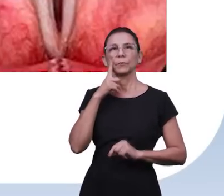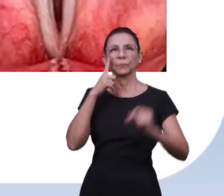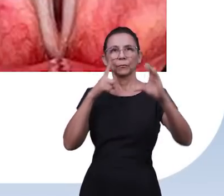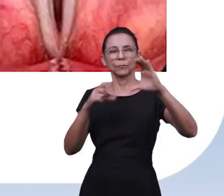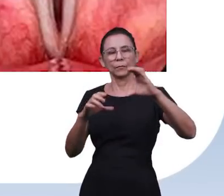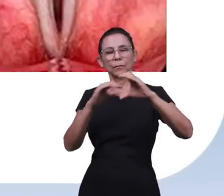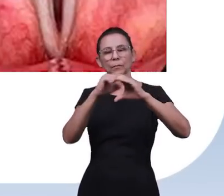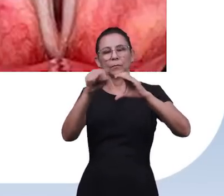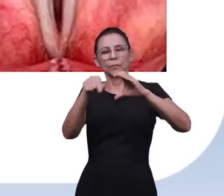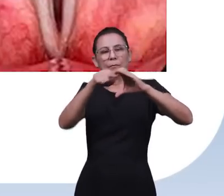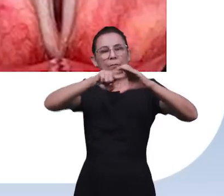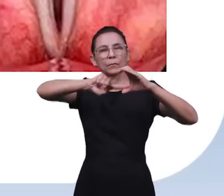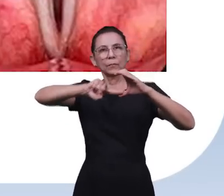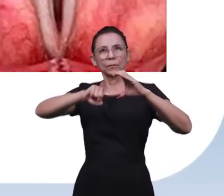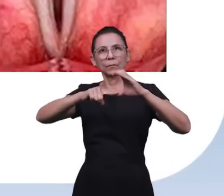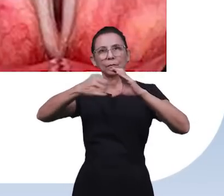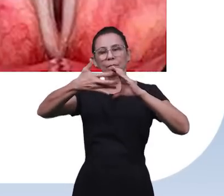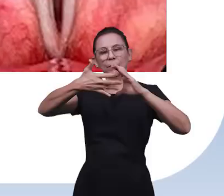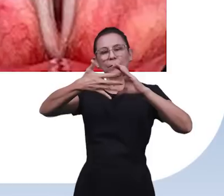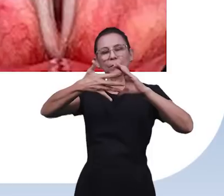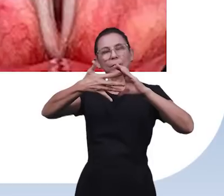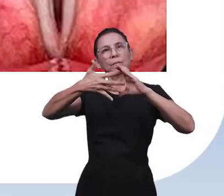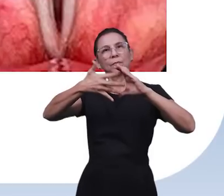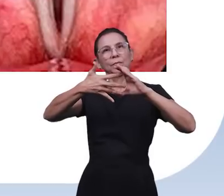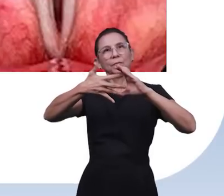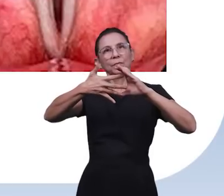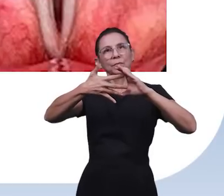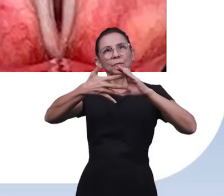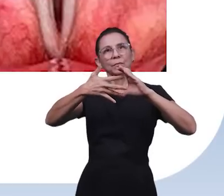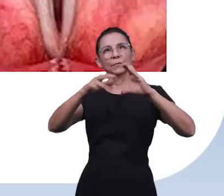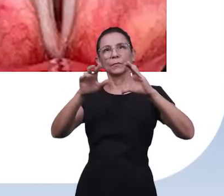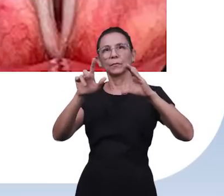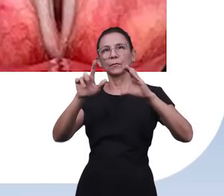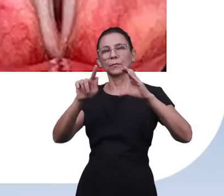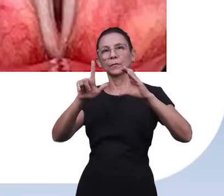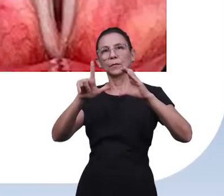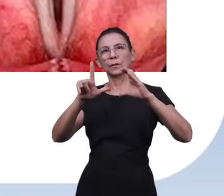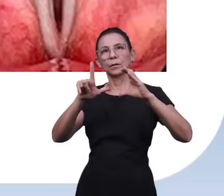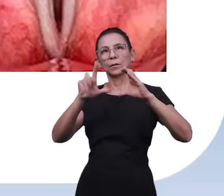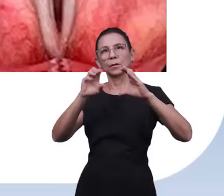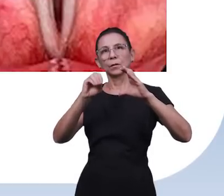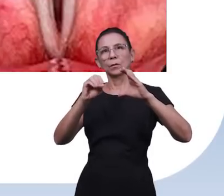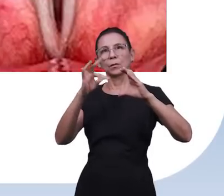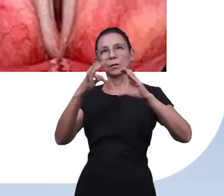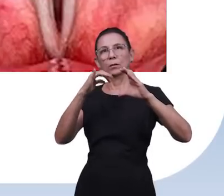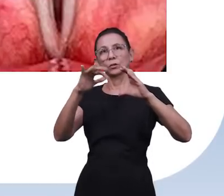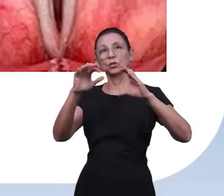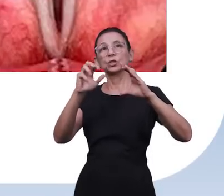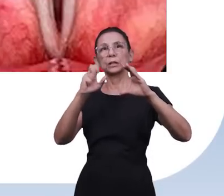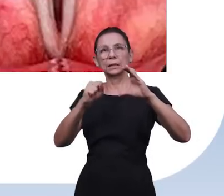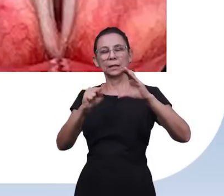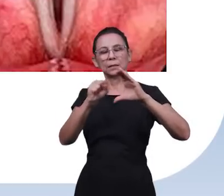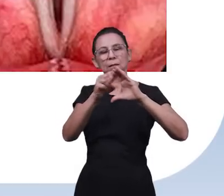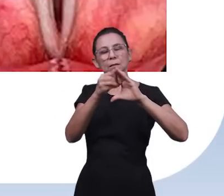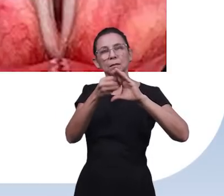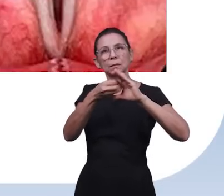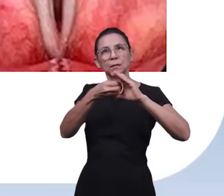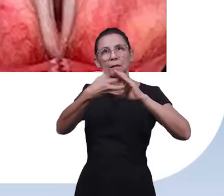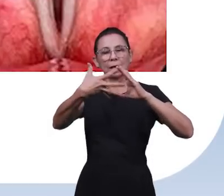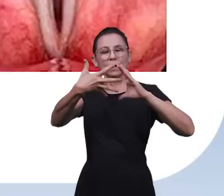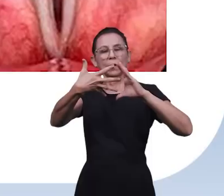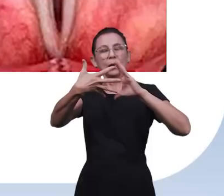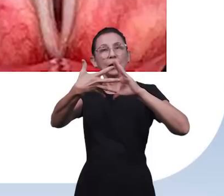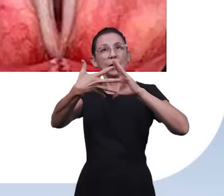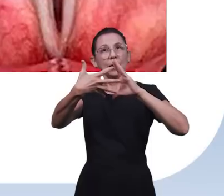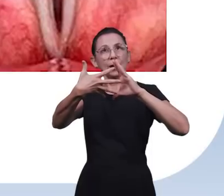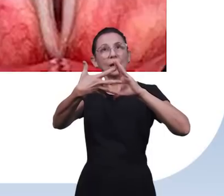região subglótica. Quando elas estão abertas, em posição de abertura, aberta,